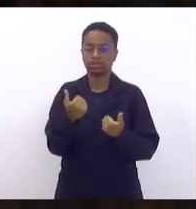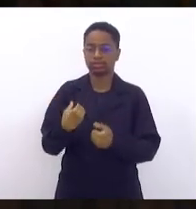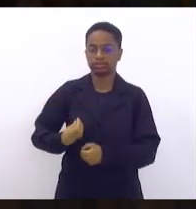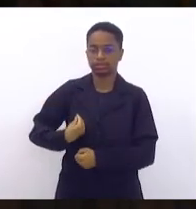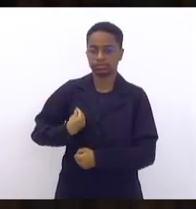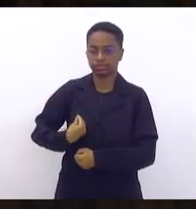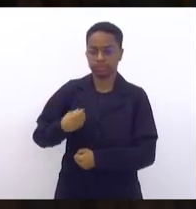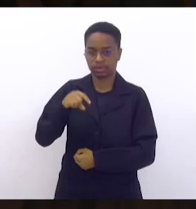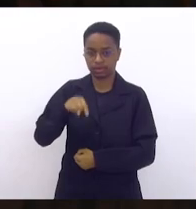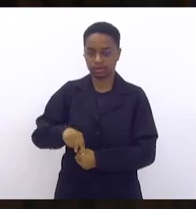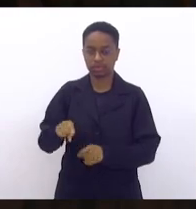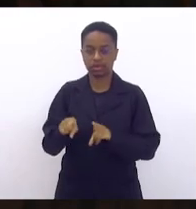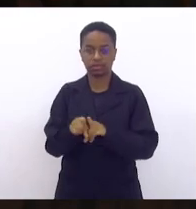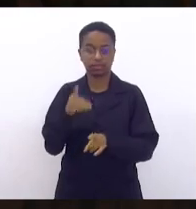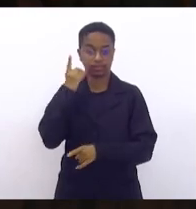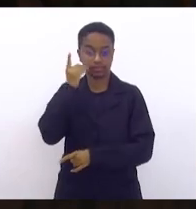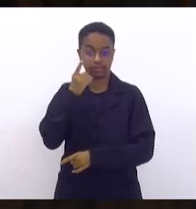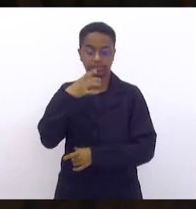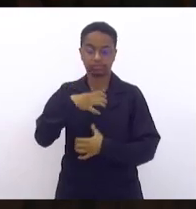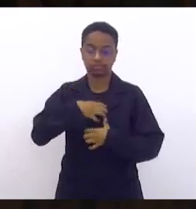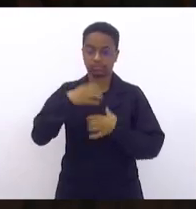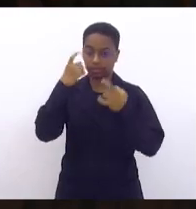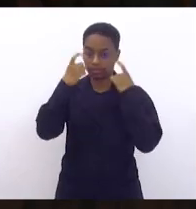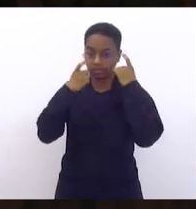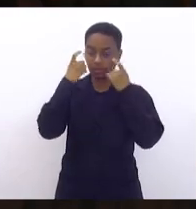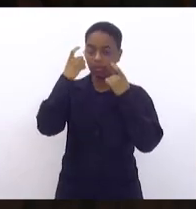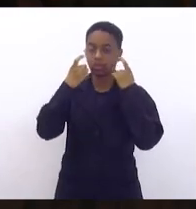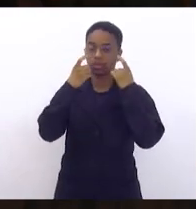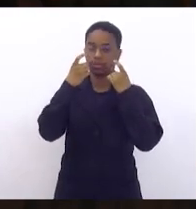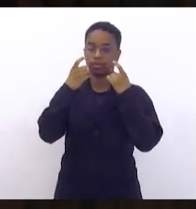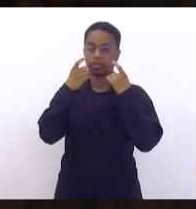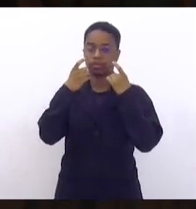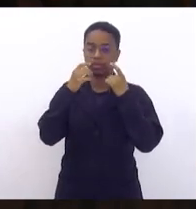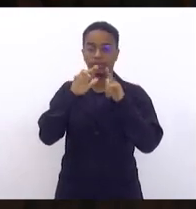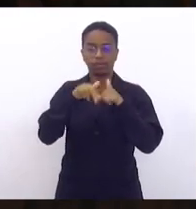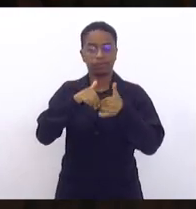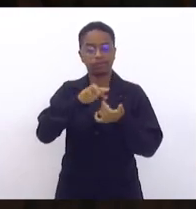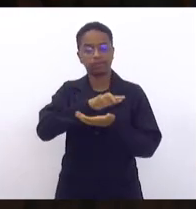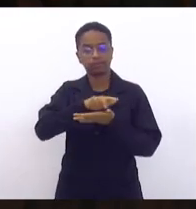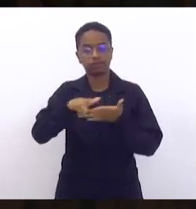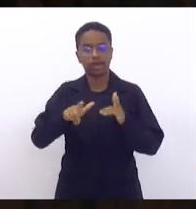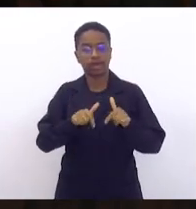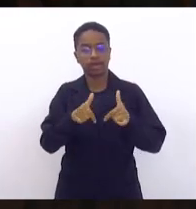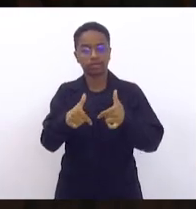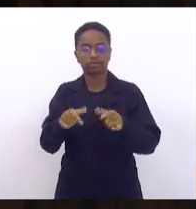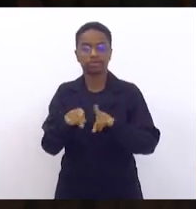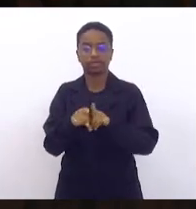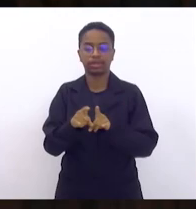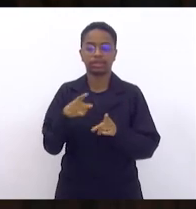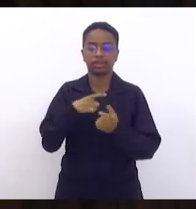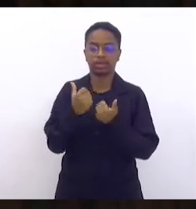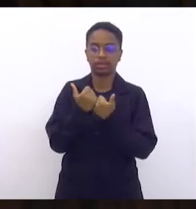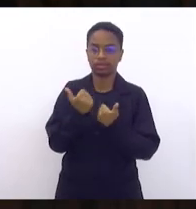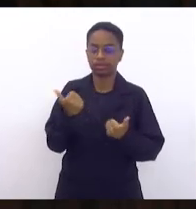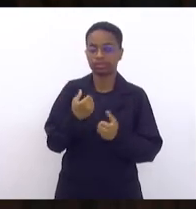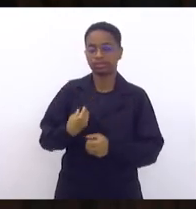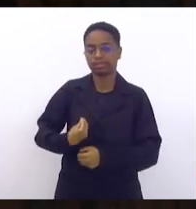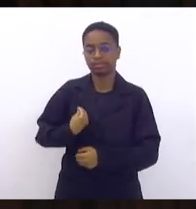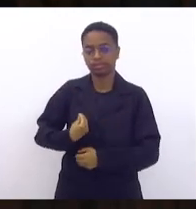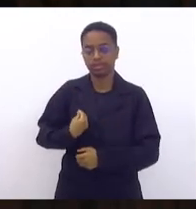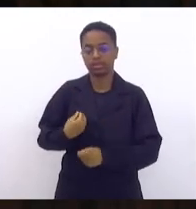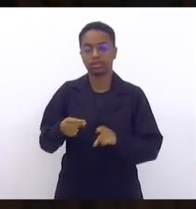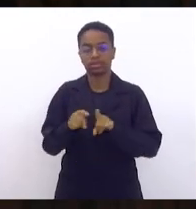presentes os deputados se preocuparam né é com diversas ocupações mas de ter essas assessorias aqui presentes